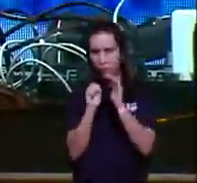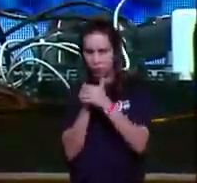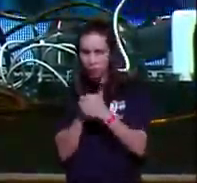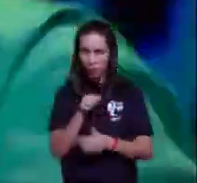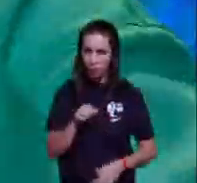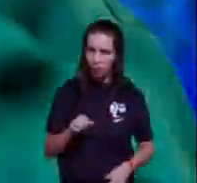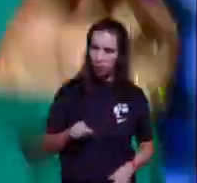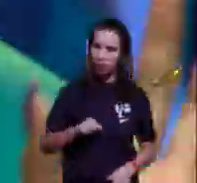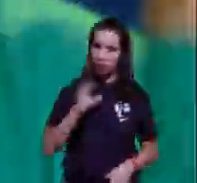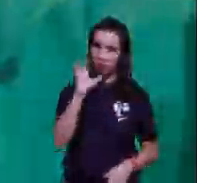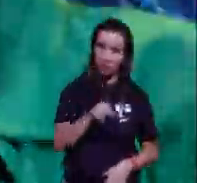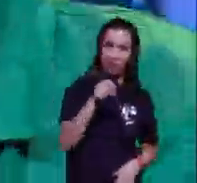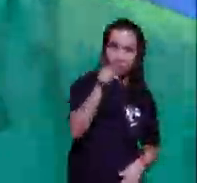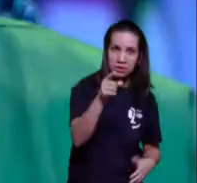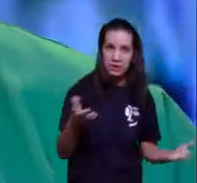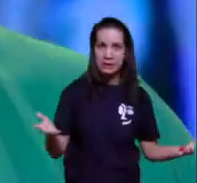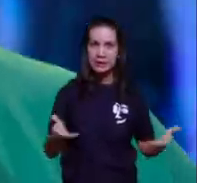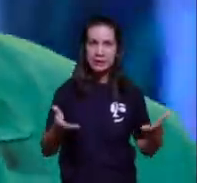pegar,